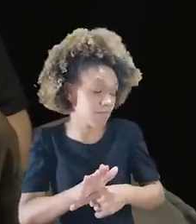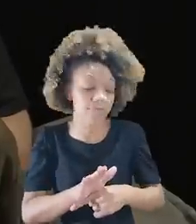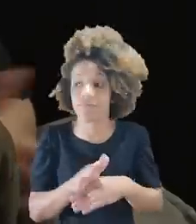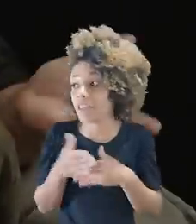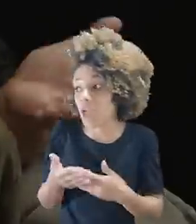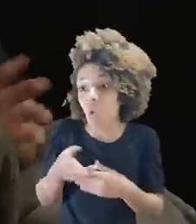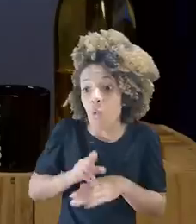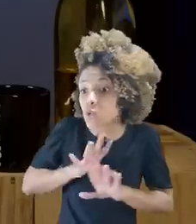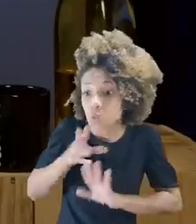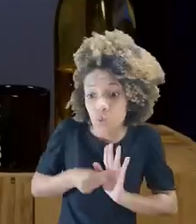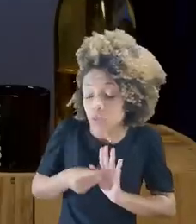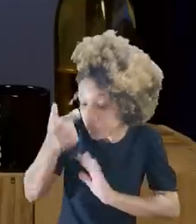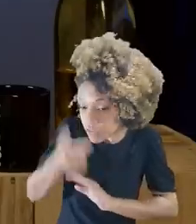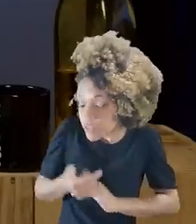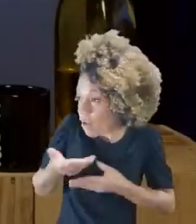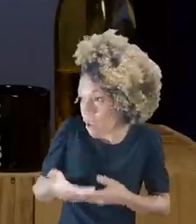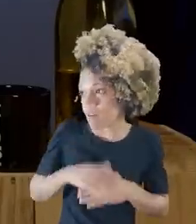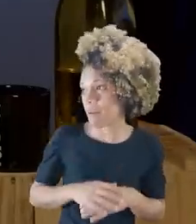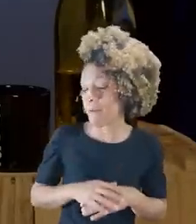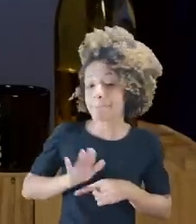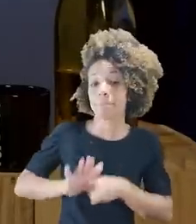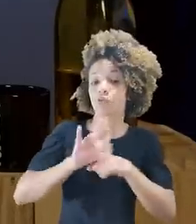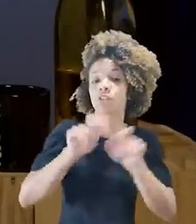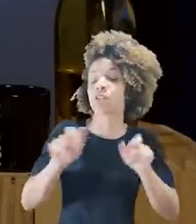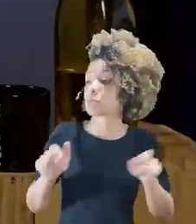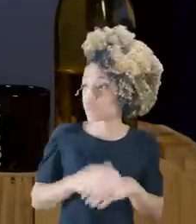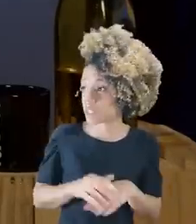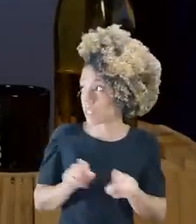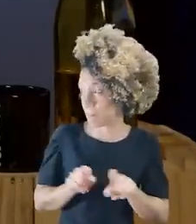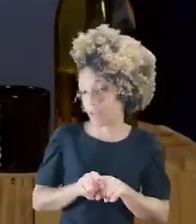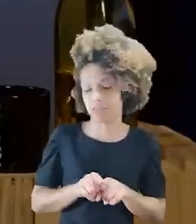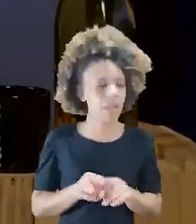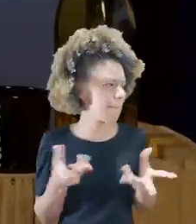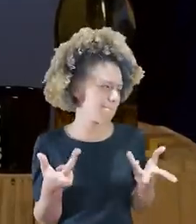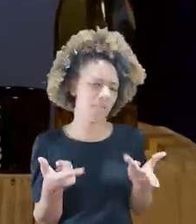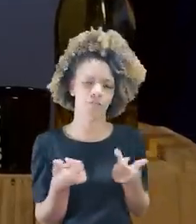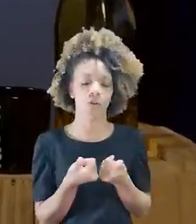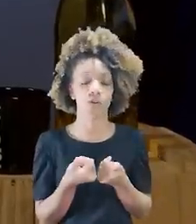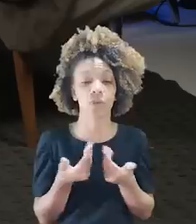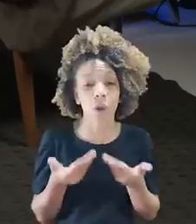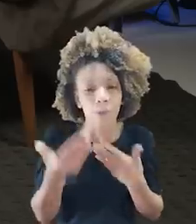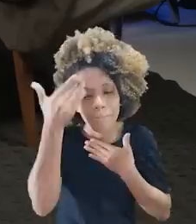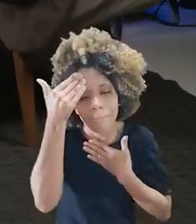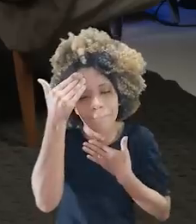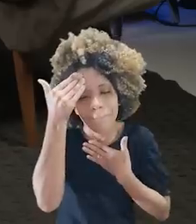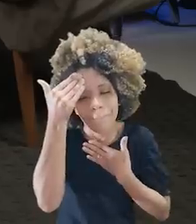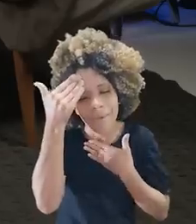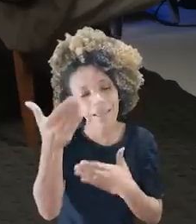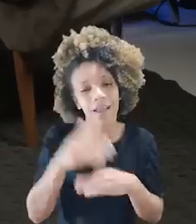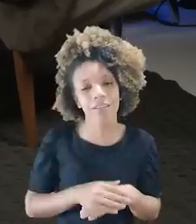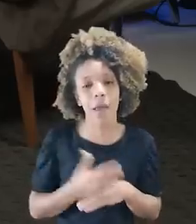isso para ajudar de alguma maneira você usa tudo que você é para você ajudar a outra pessoa a ser o que ela é sensacional